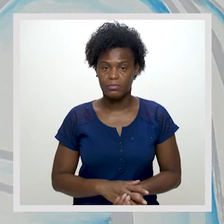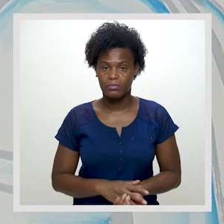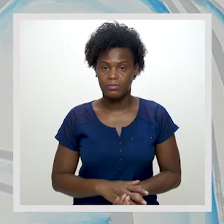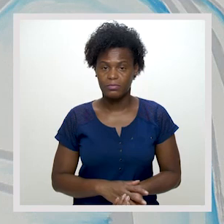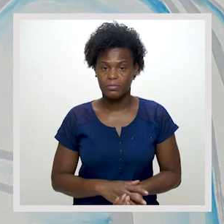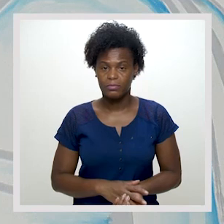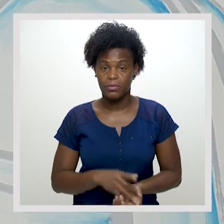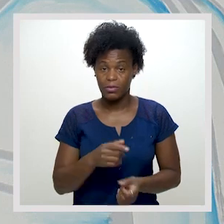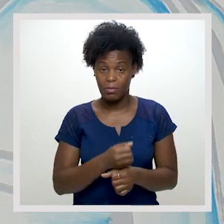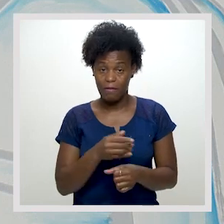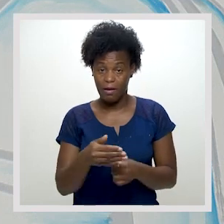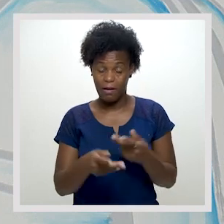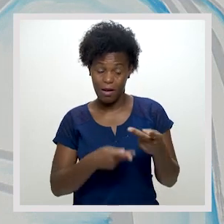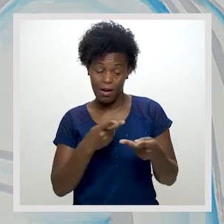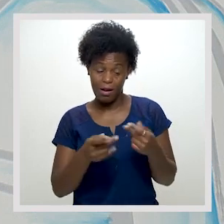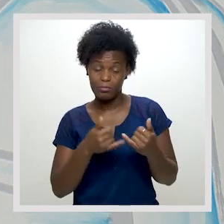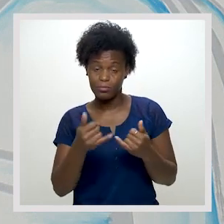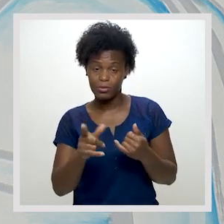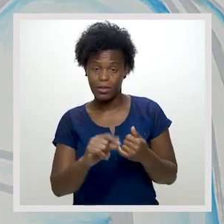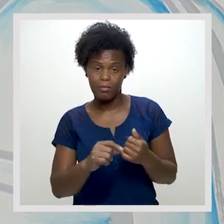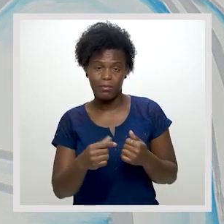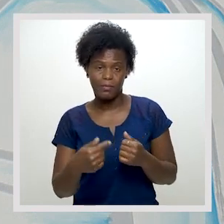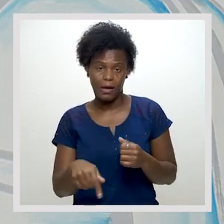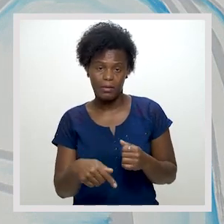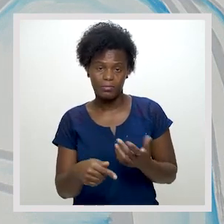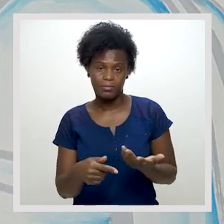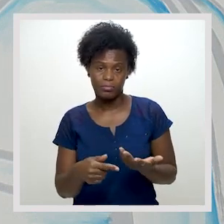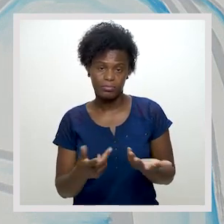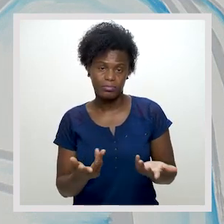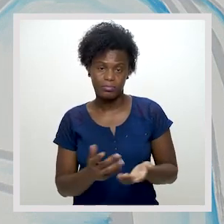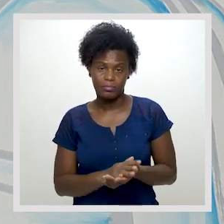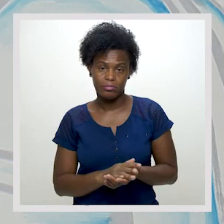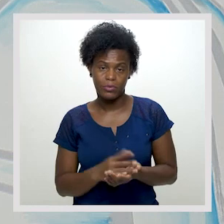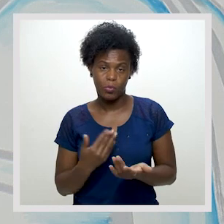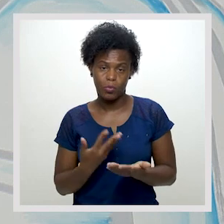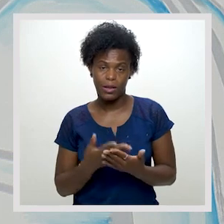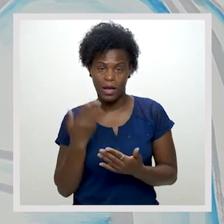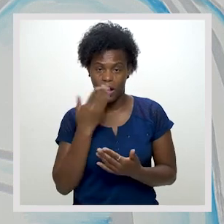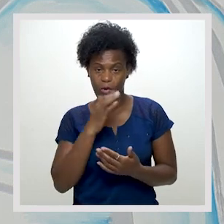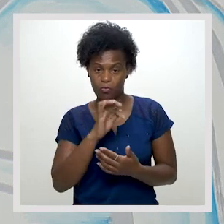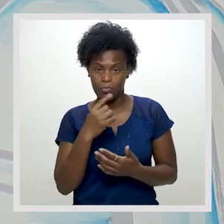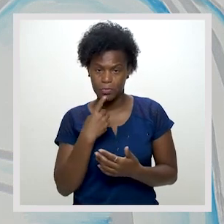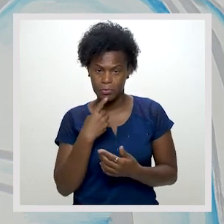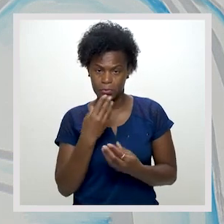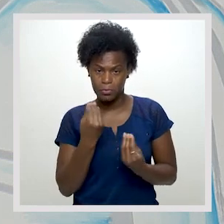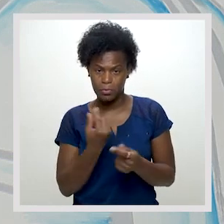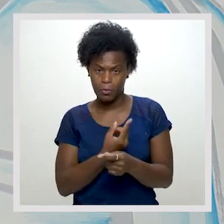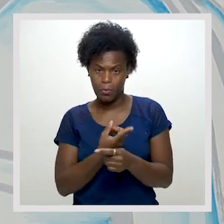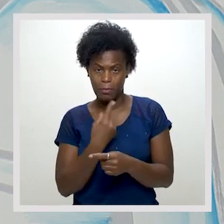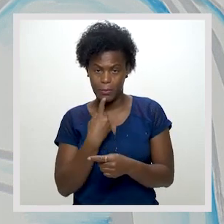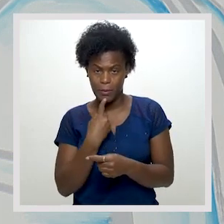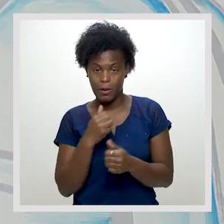analisando e depois terão também, obviamente, durante a aula, vocês entenderam muitas coisas, com